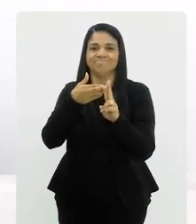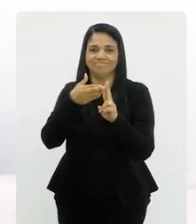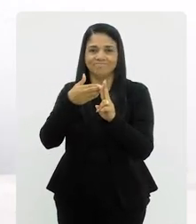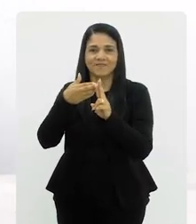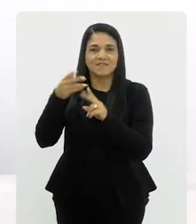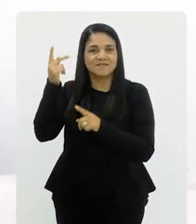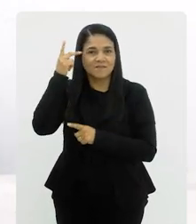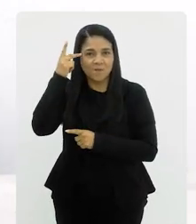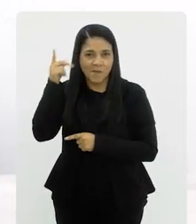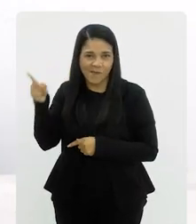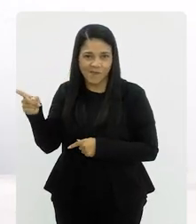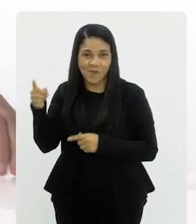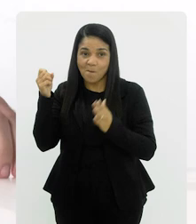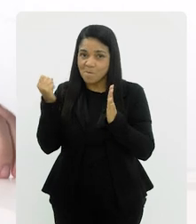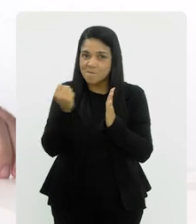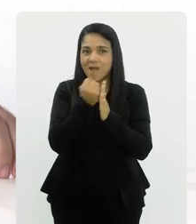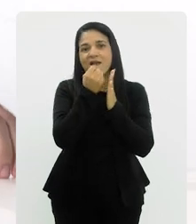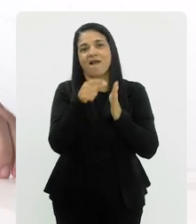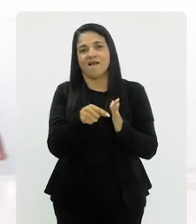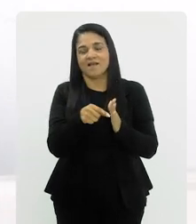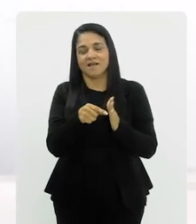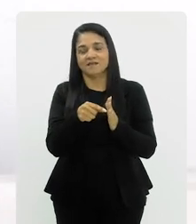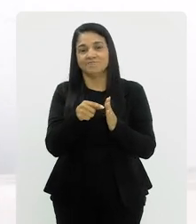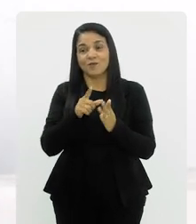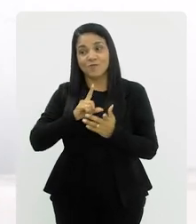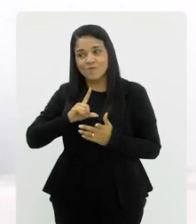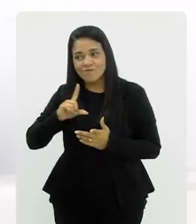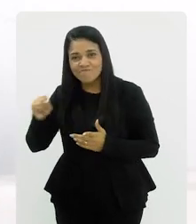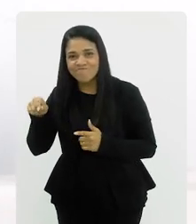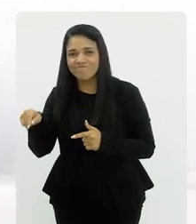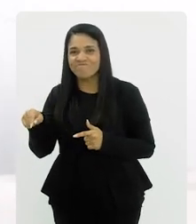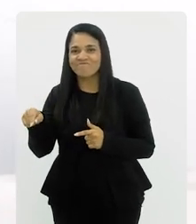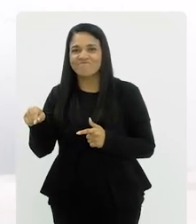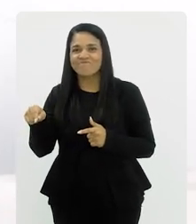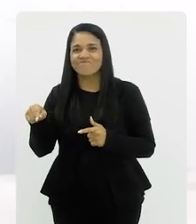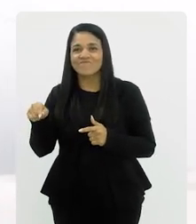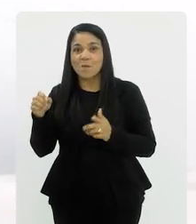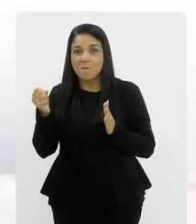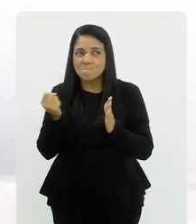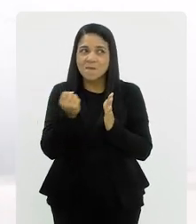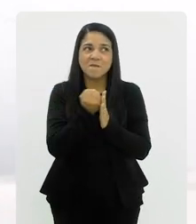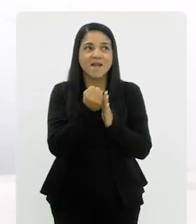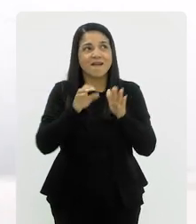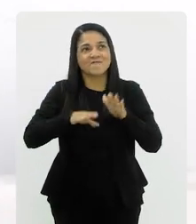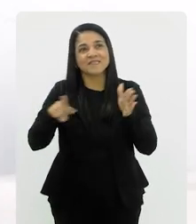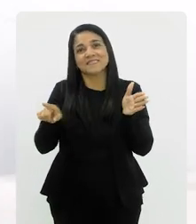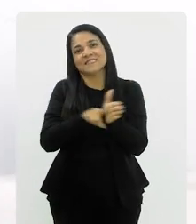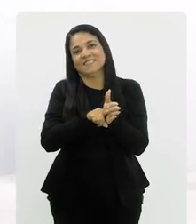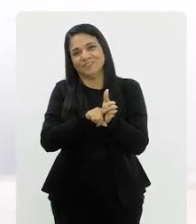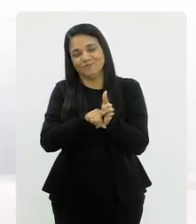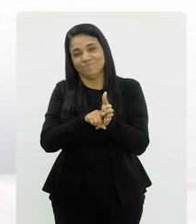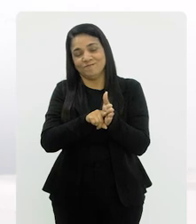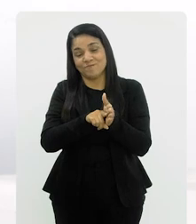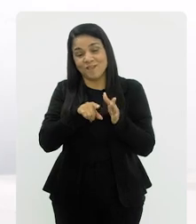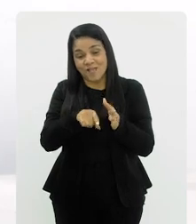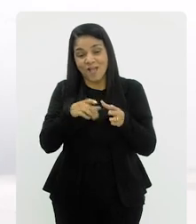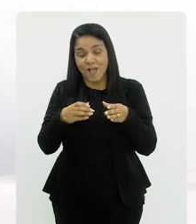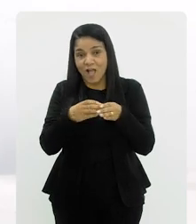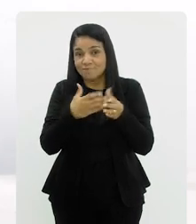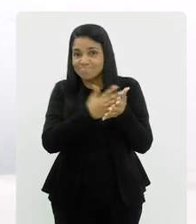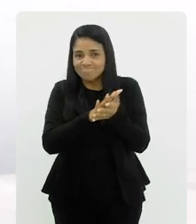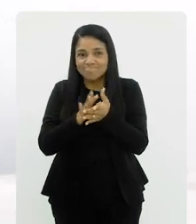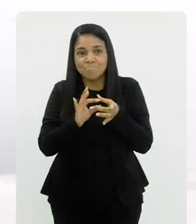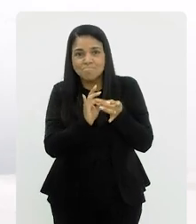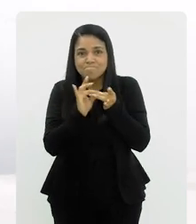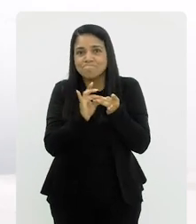São Paulo, que é deixar uma marca. E muitas das vezes, quando sai... às vezes deixa uma marca até negativa, porque a escola se apega